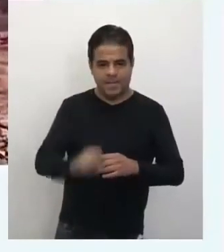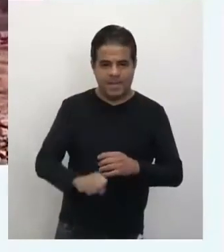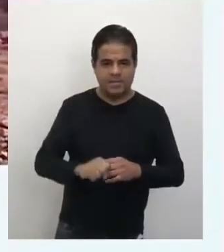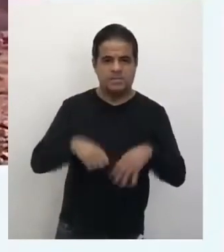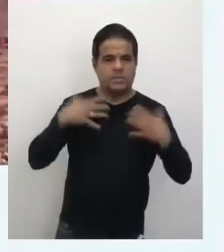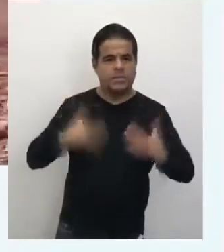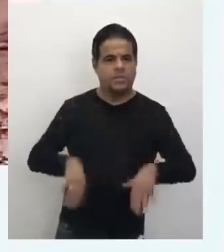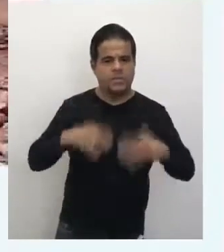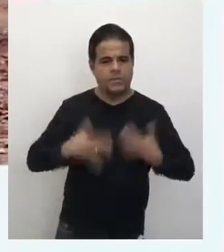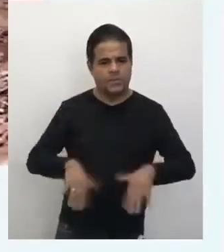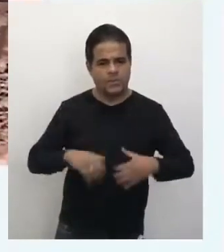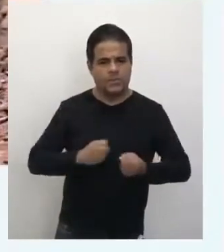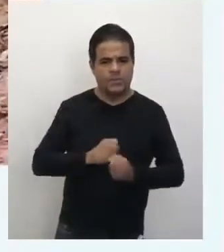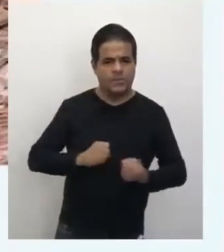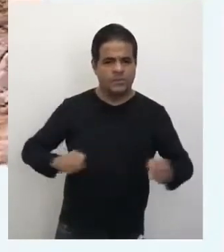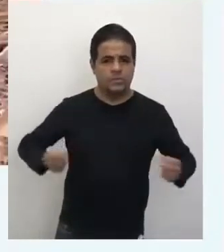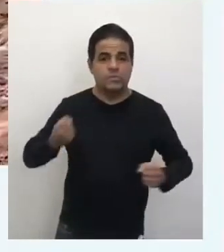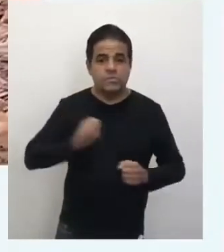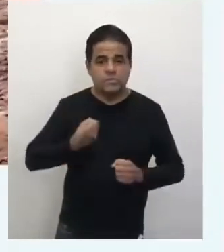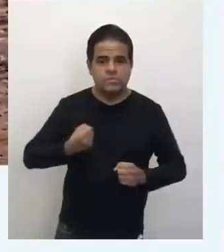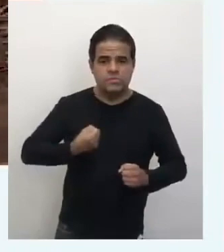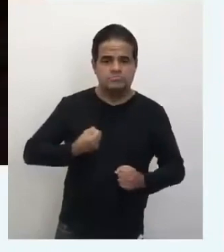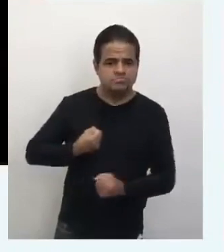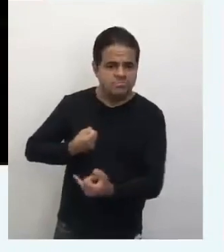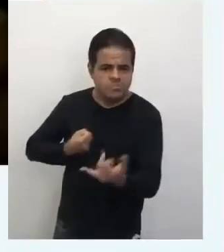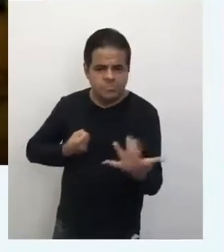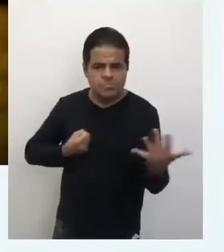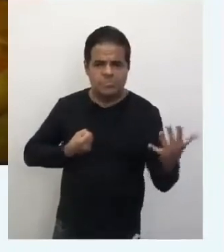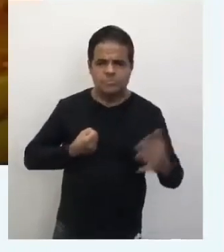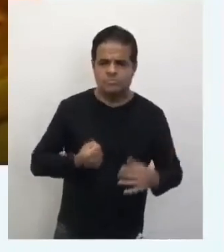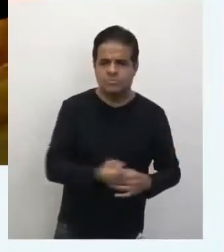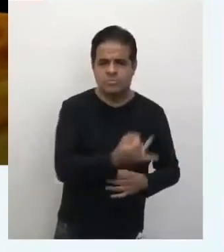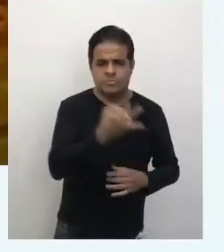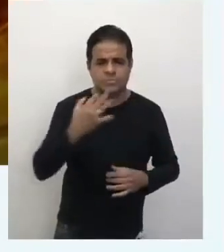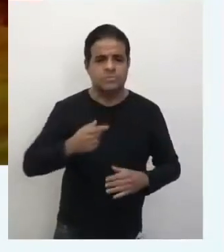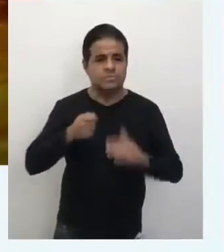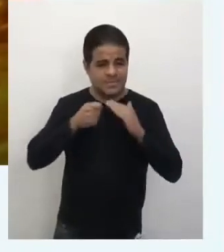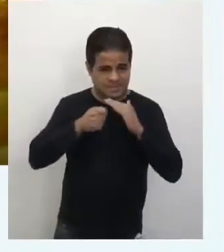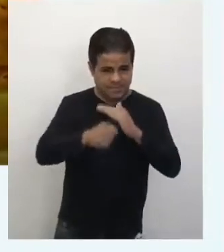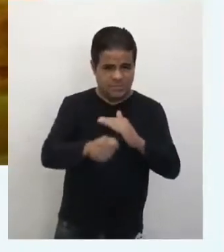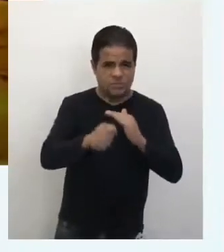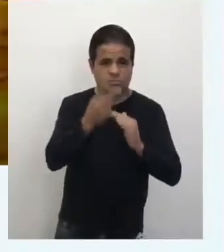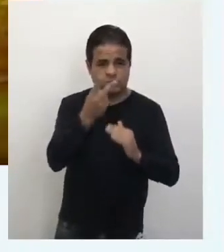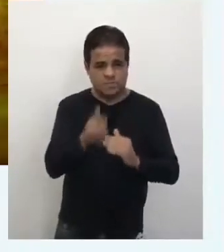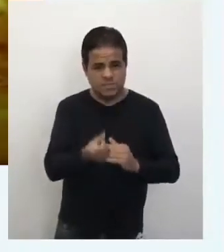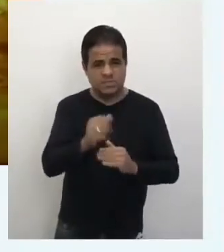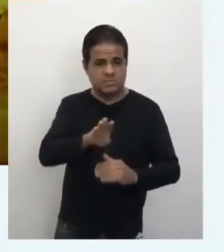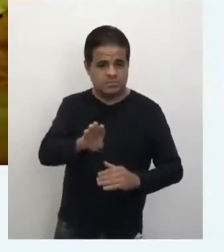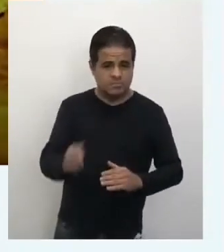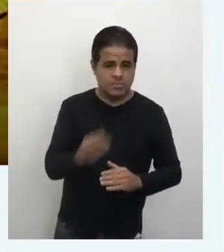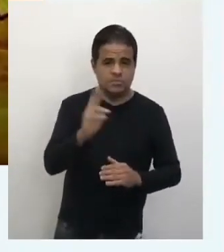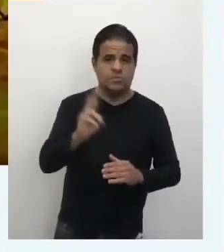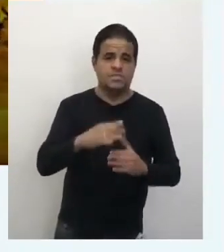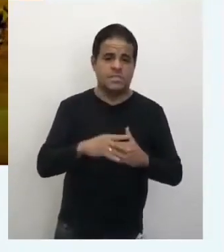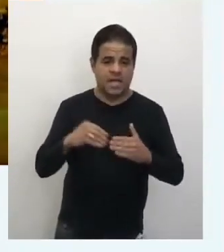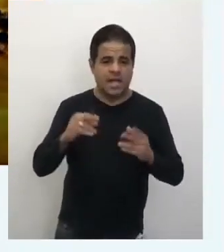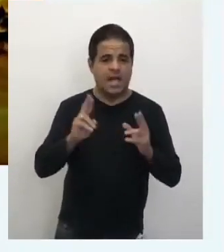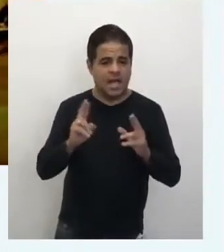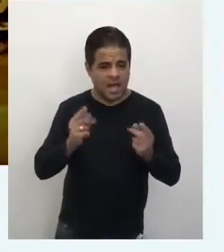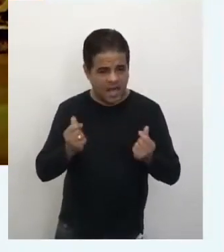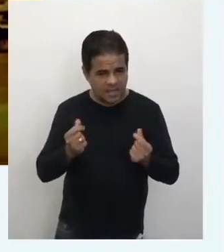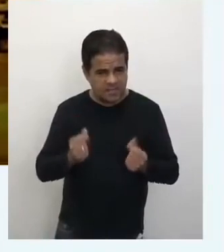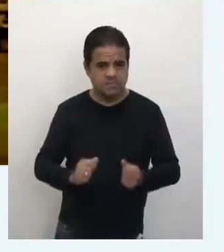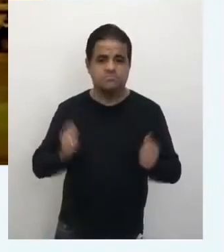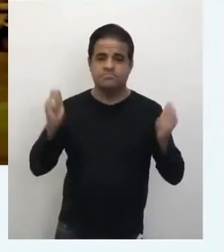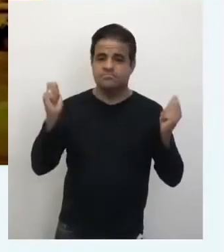quanto a controvérsia são os números que cercam Belo Monte. Serão investidos 26 bilhões de reais para atingir uma